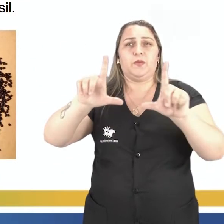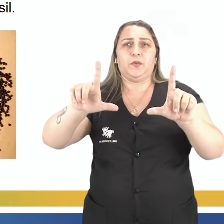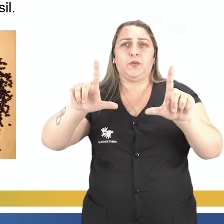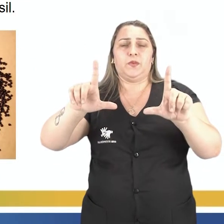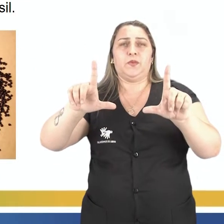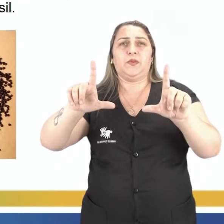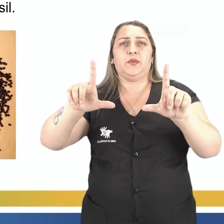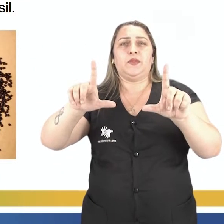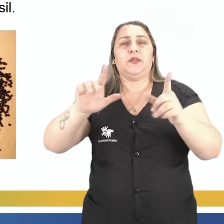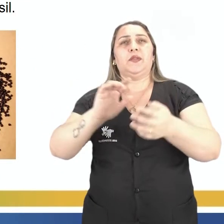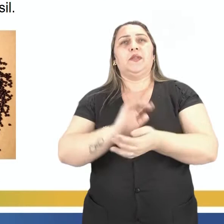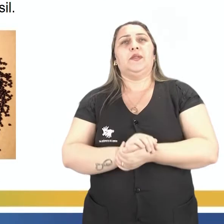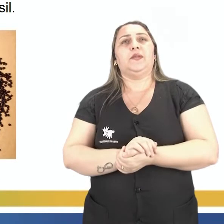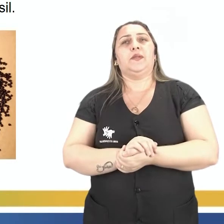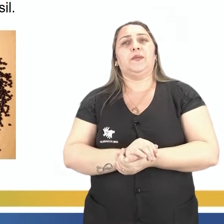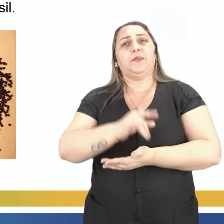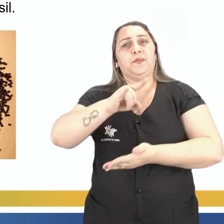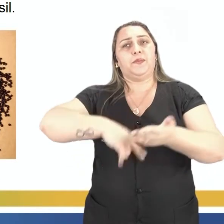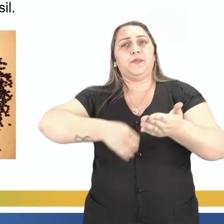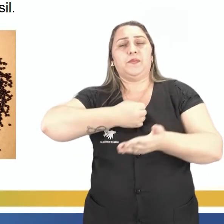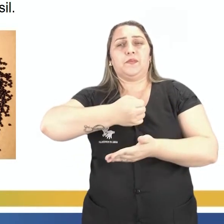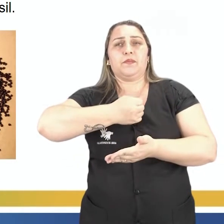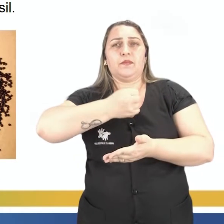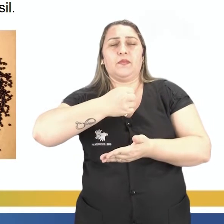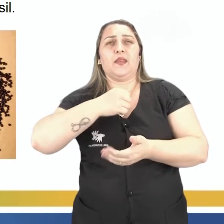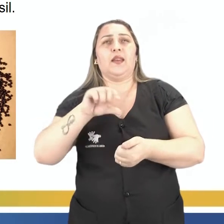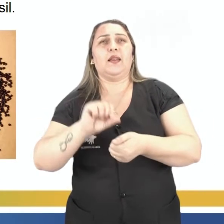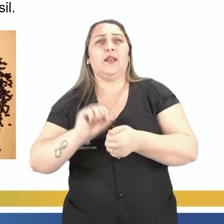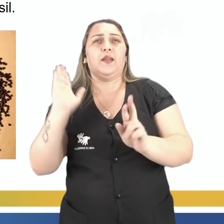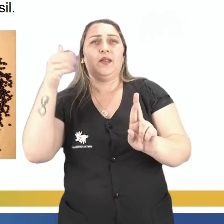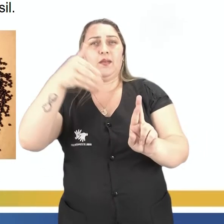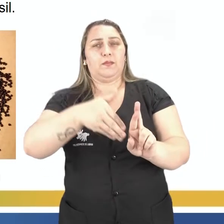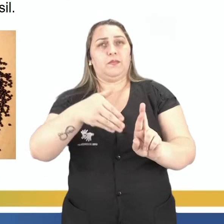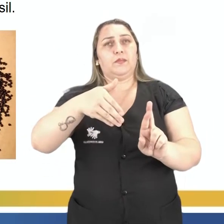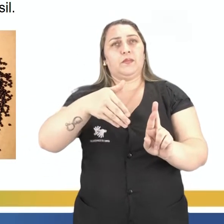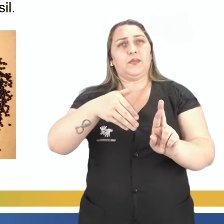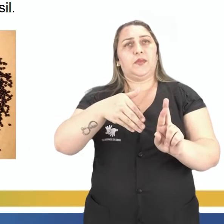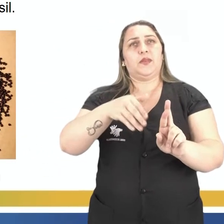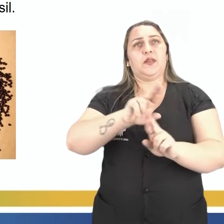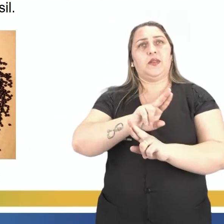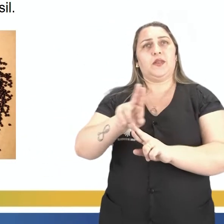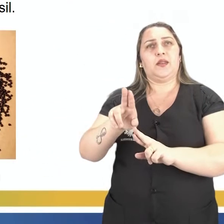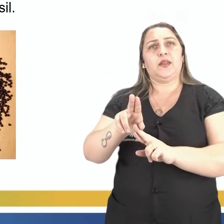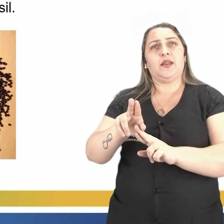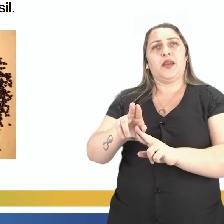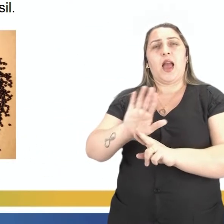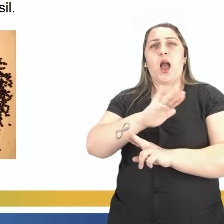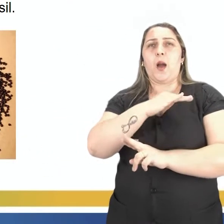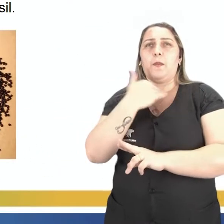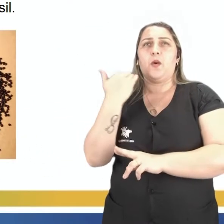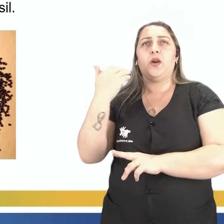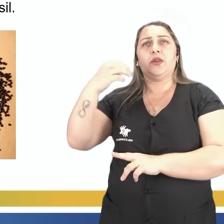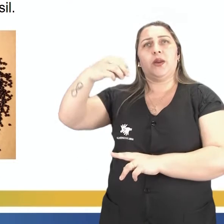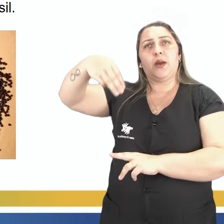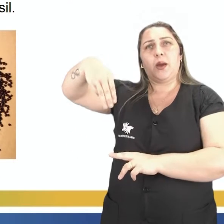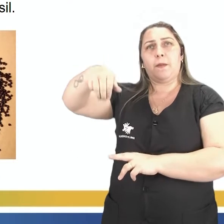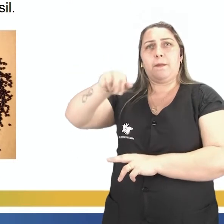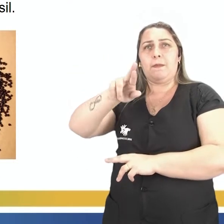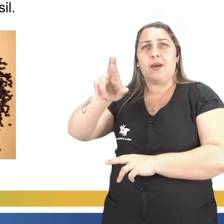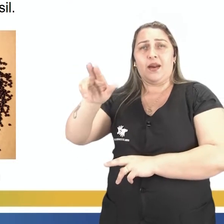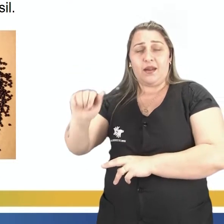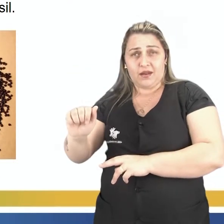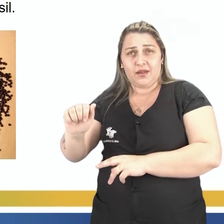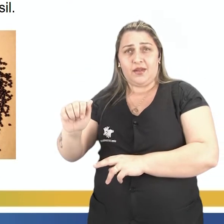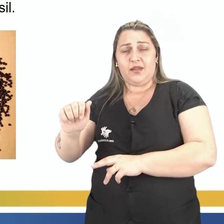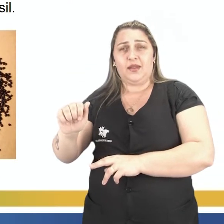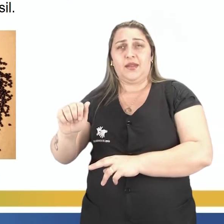né, desse documentário. Essa obra que está representada aqui chama-se A Morte de Marat, que é do Jacques Louis